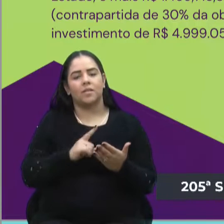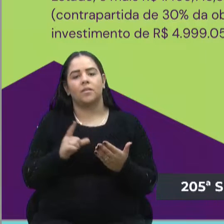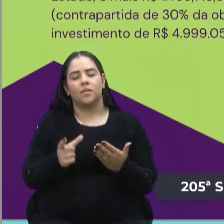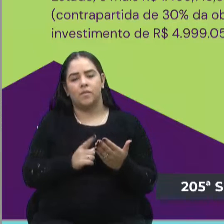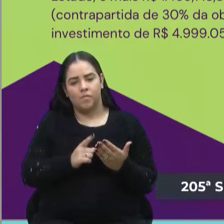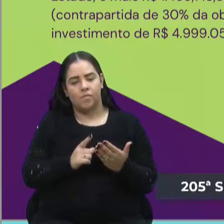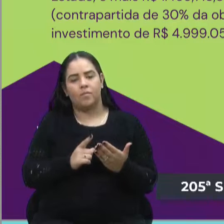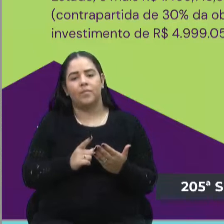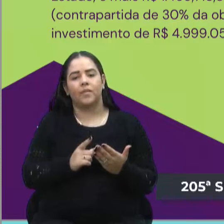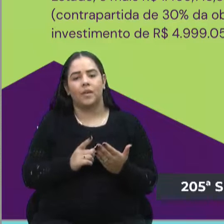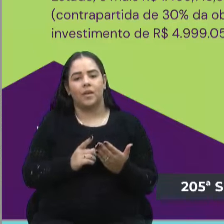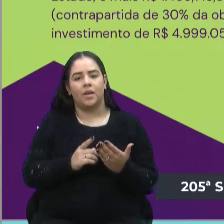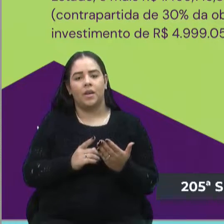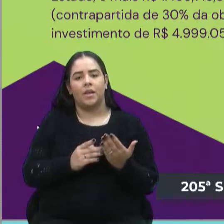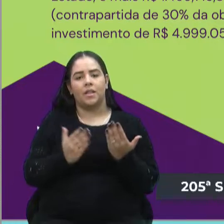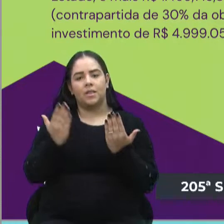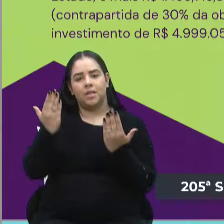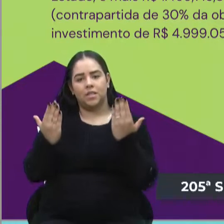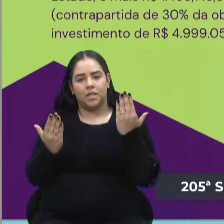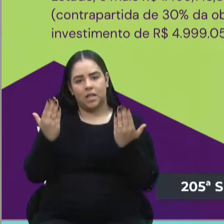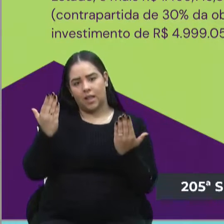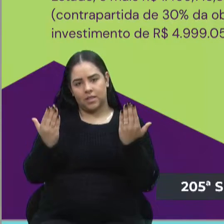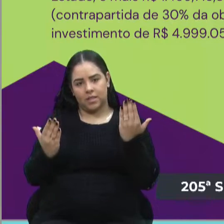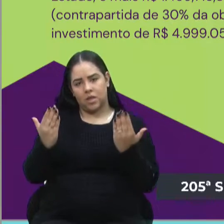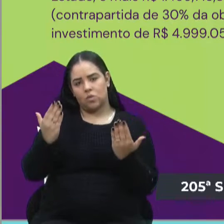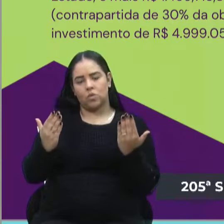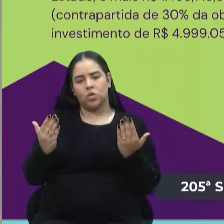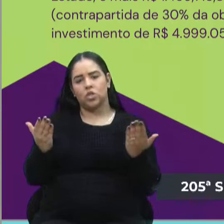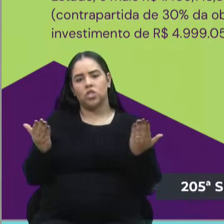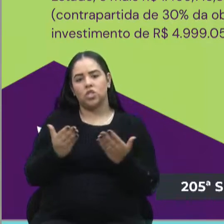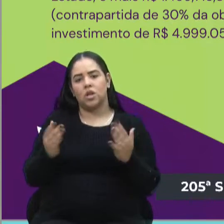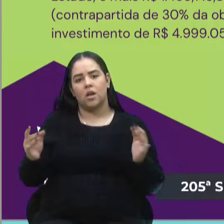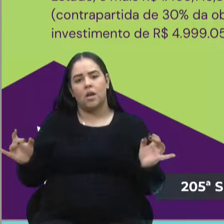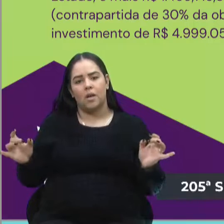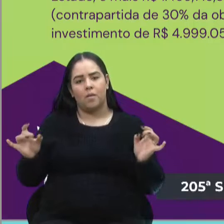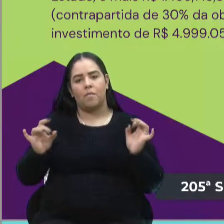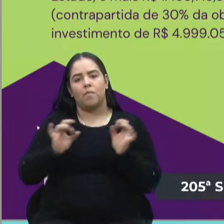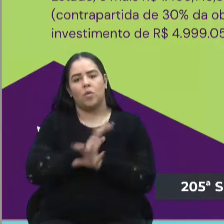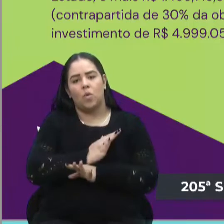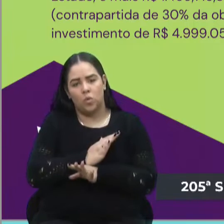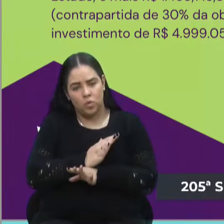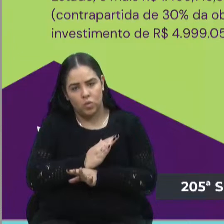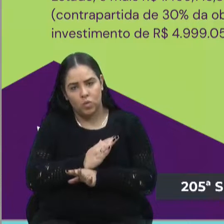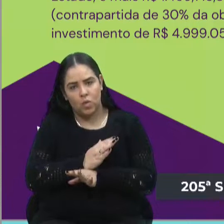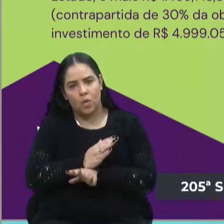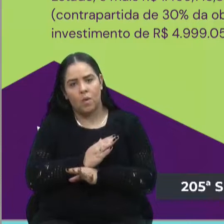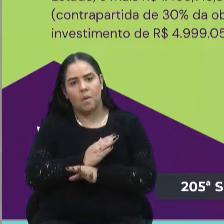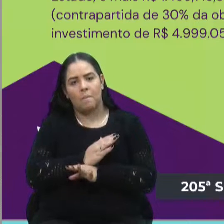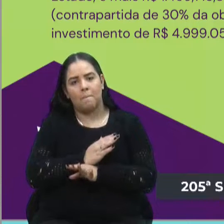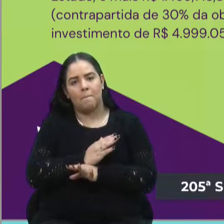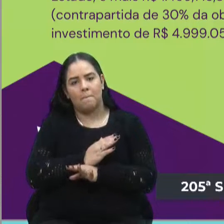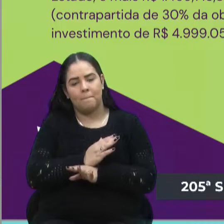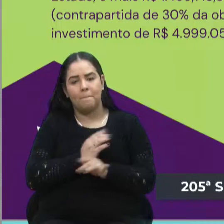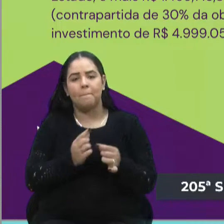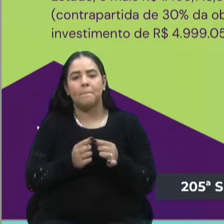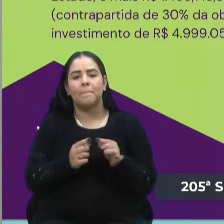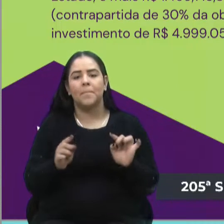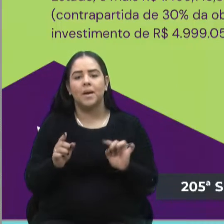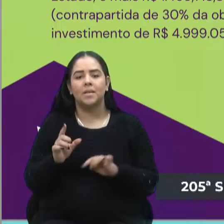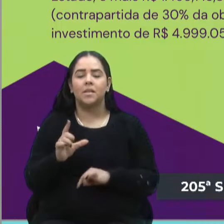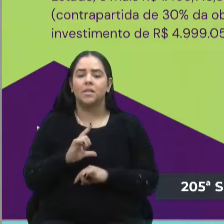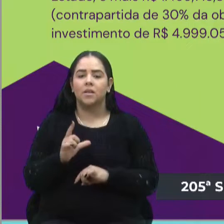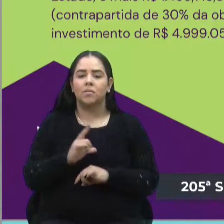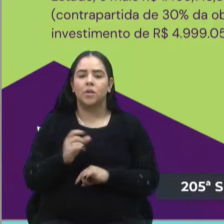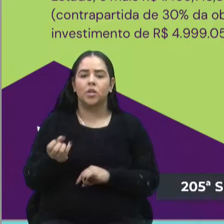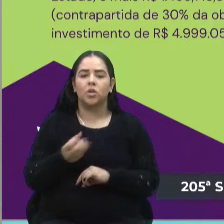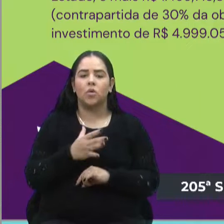já estava concluído e traz, né, diversos desafios, mas principalmente traz uma nova área para Caxias